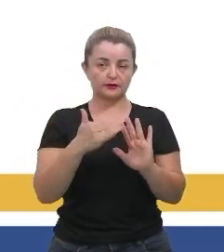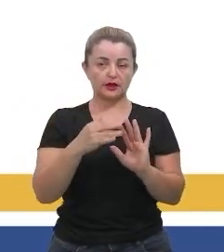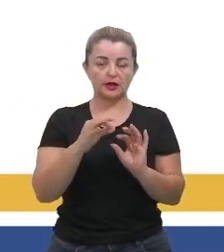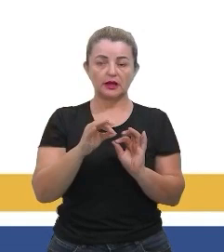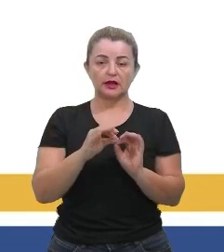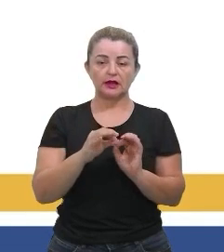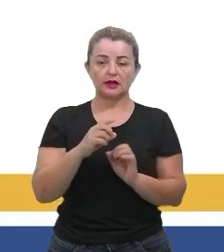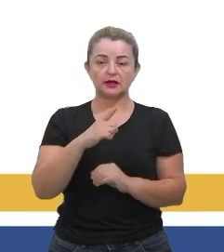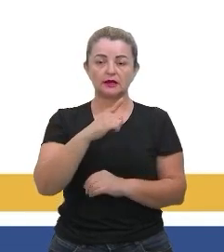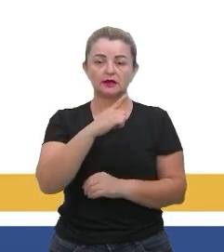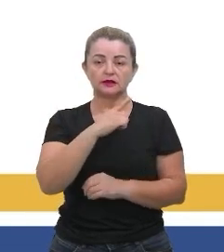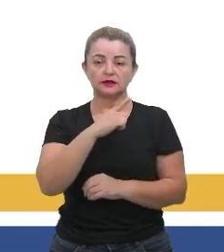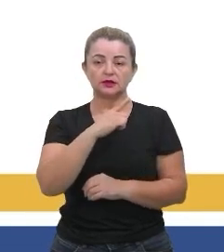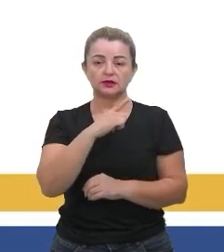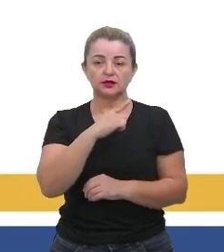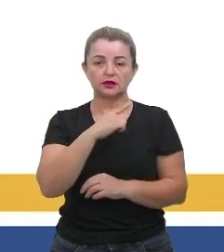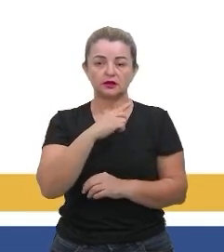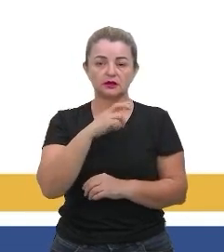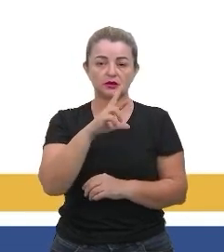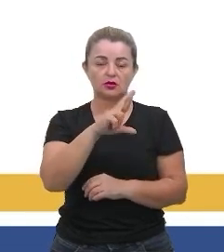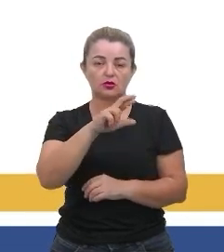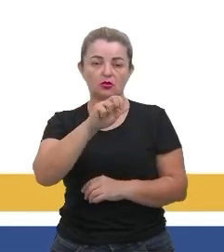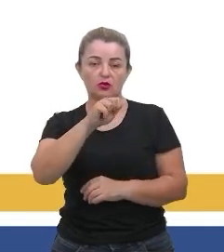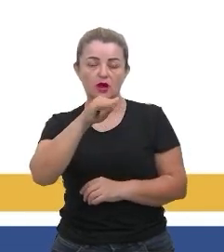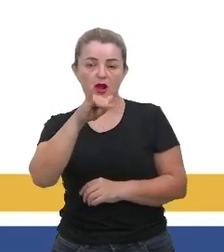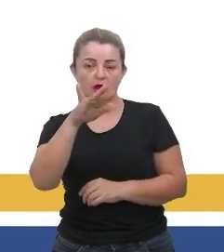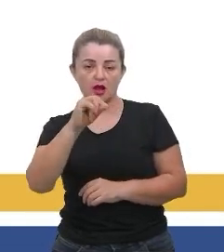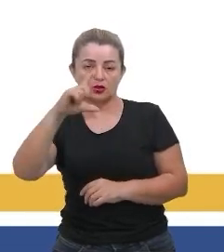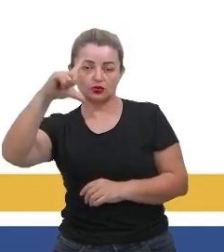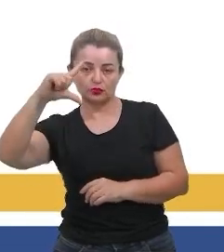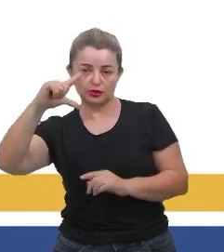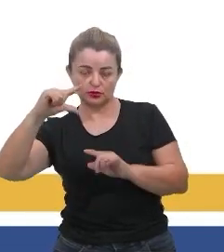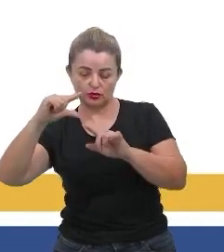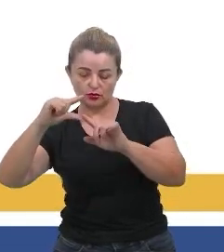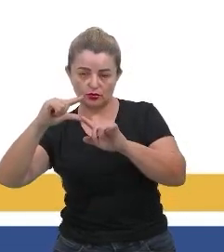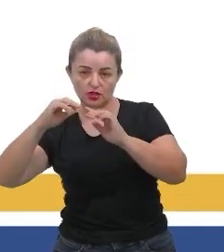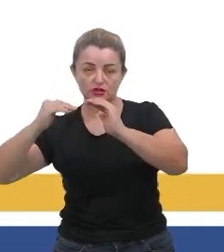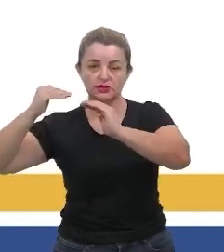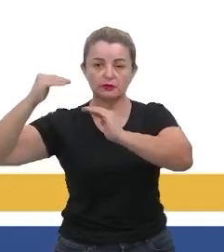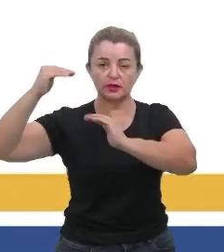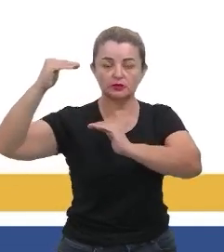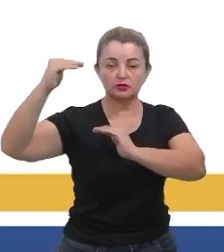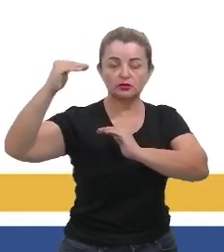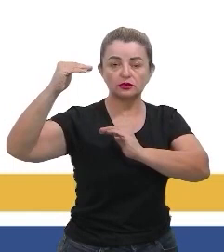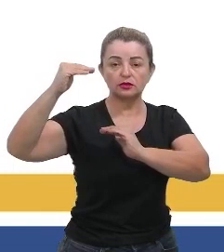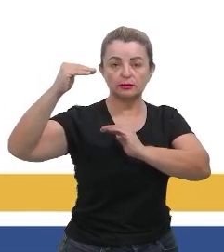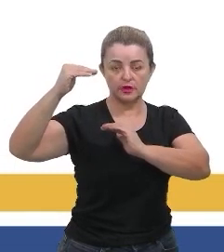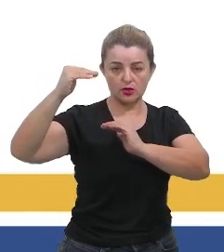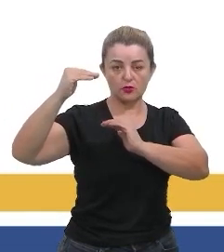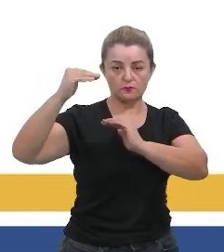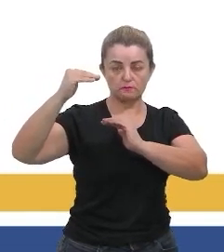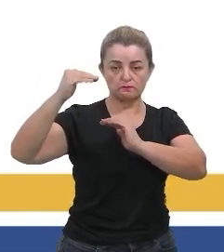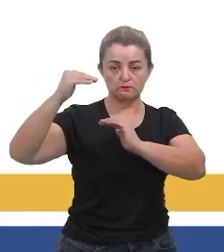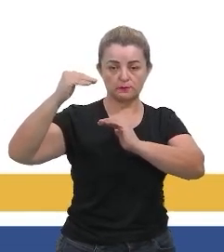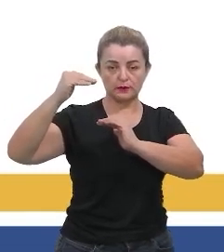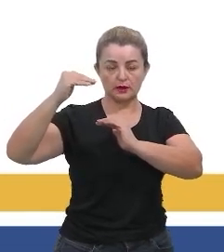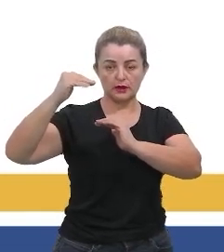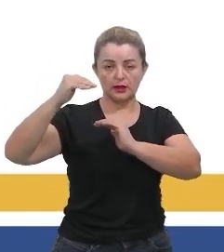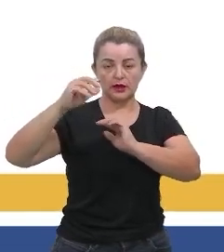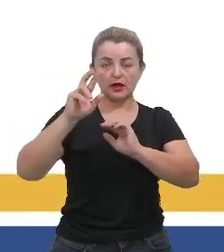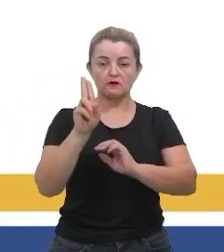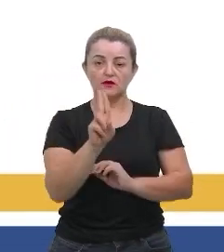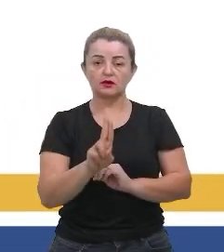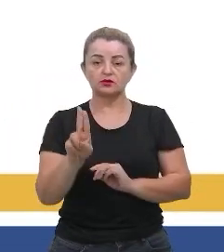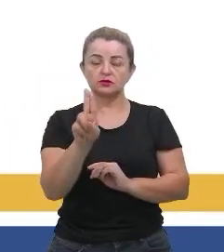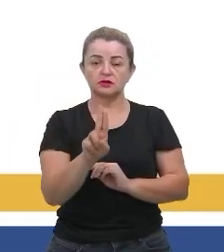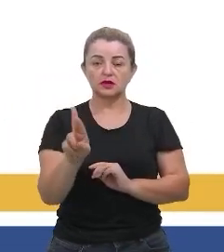menor, o raio do menor, está para o raio do maior. Aplica a regra de 3 aqui, ó, meio pelos extremos, né? E a